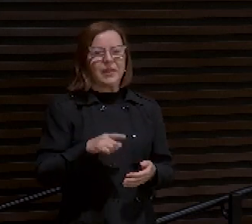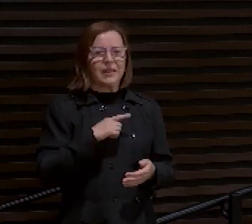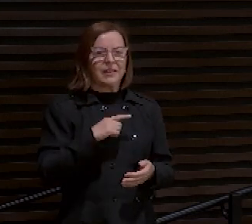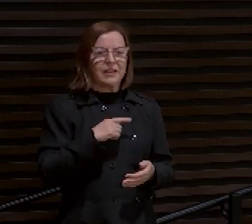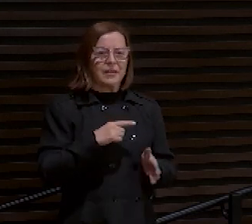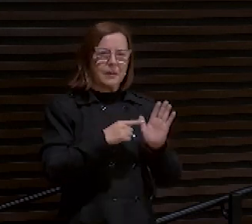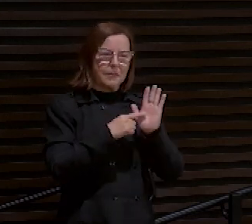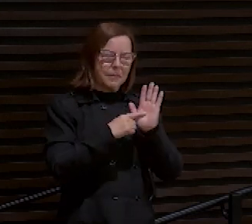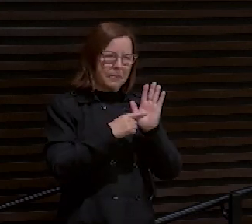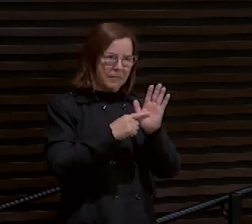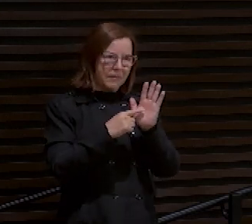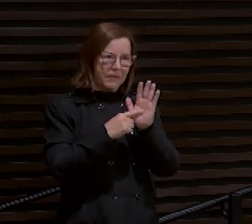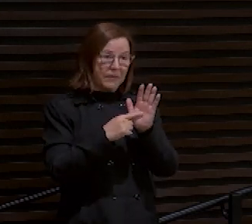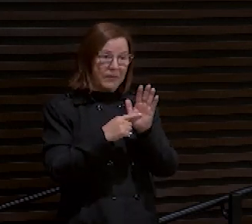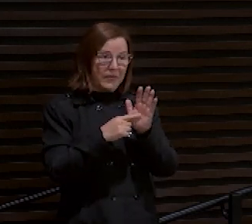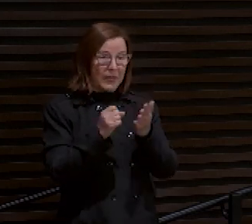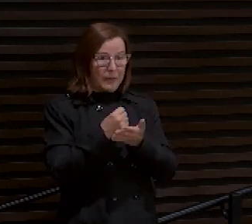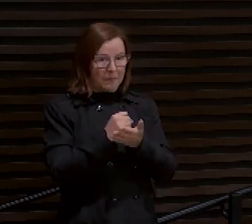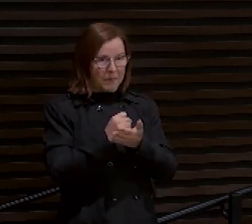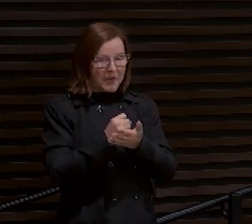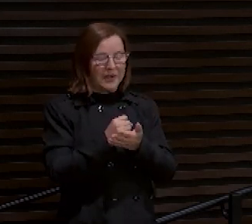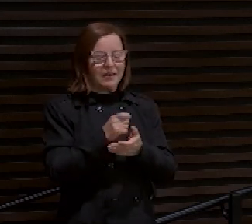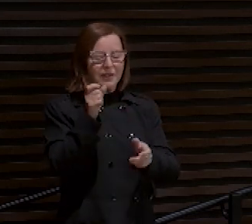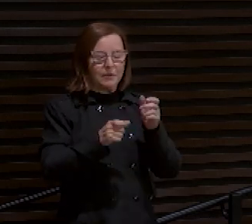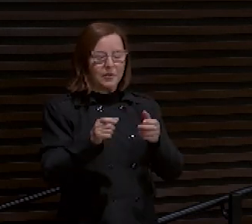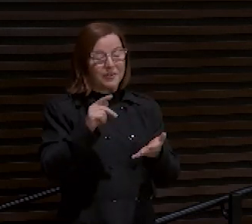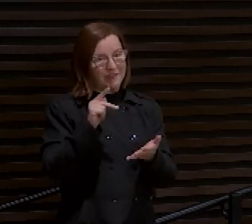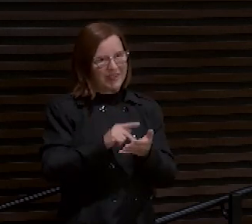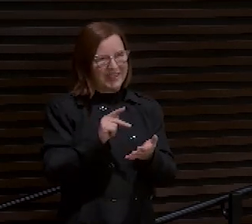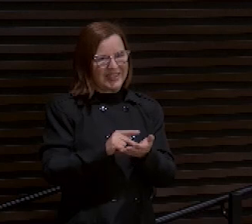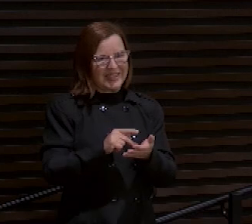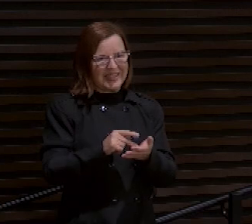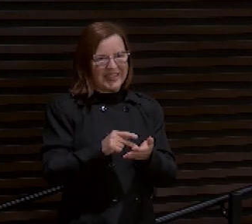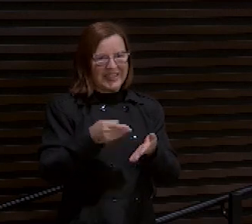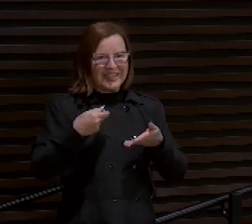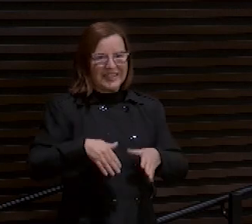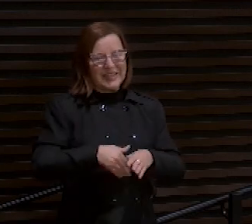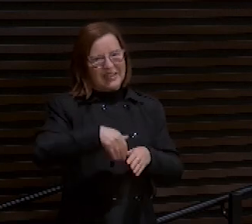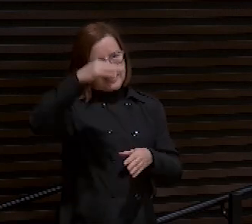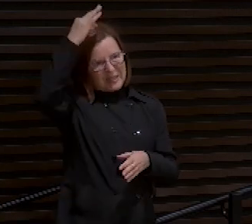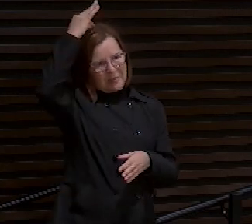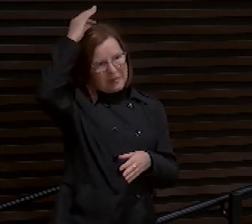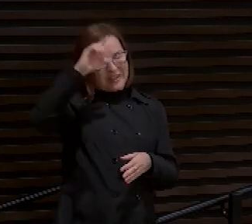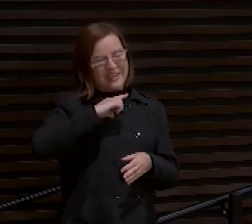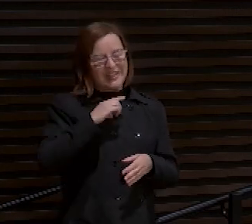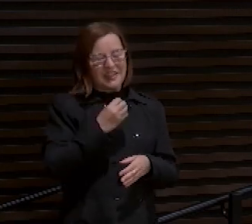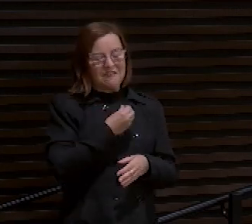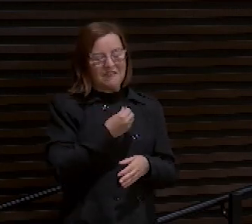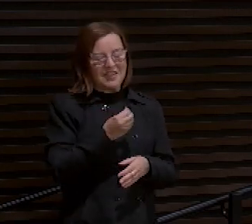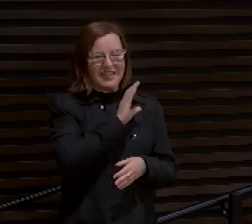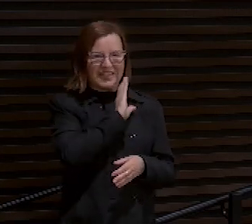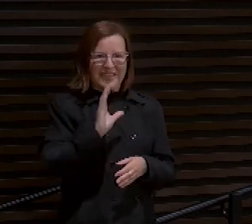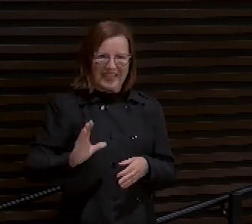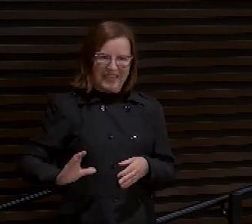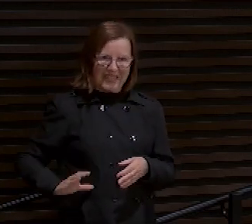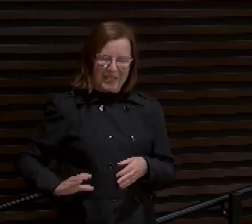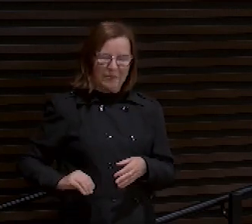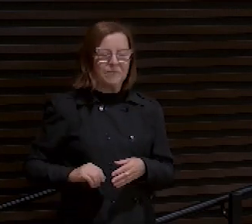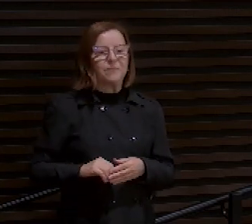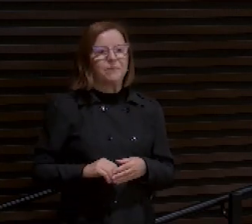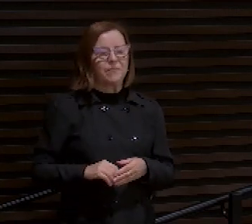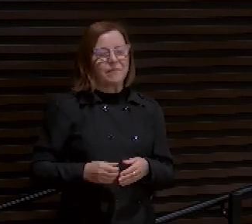amados, que marcam aqueles que verdadeiramente nasceram de novo e têm a vida de Cristo. O